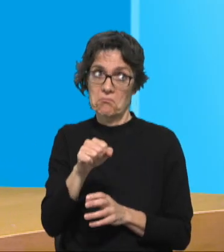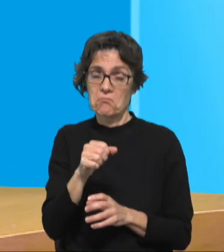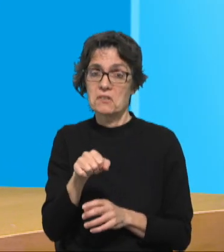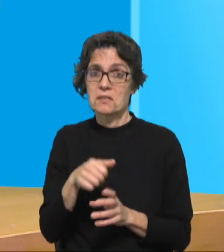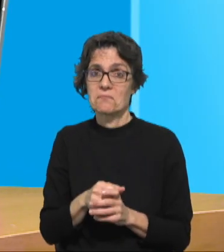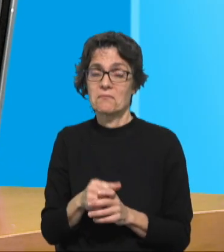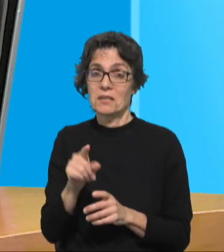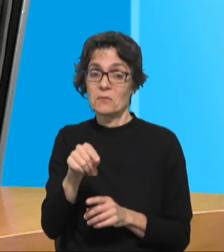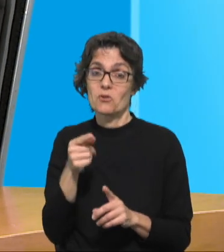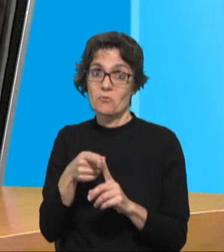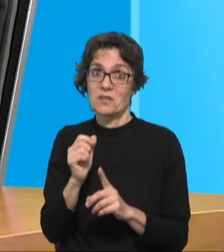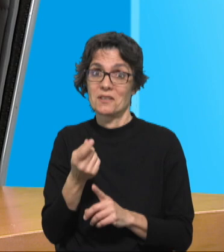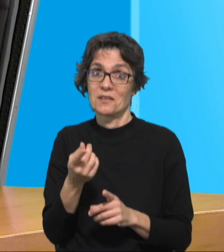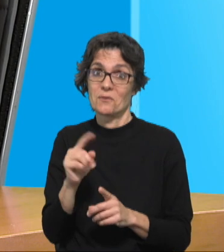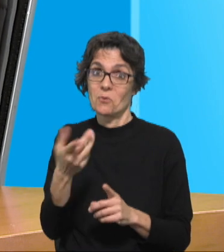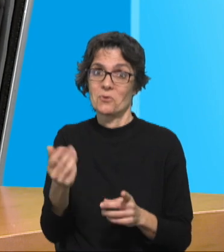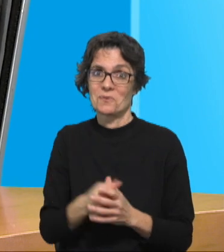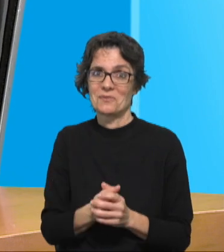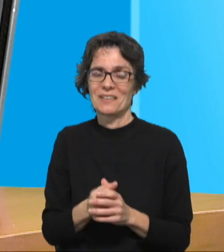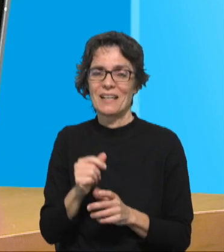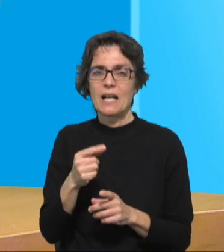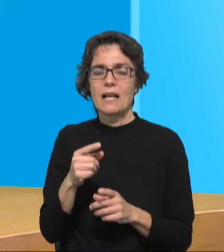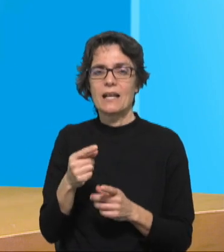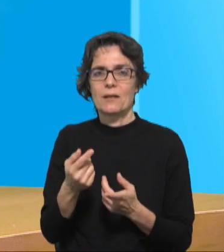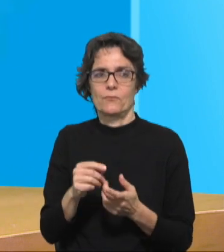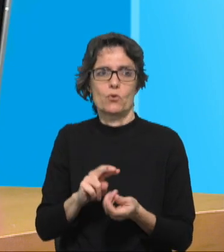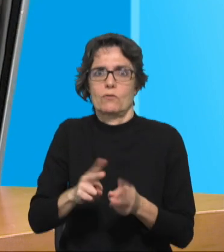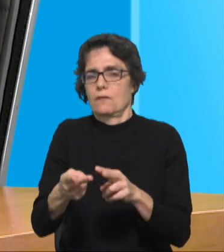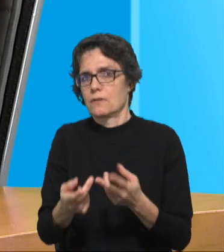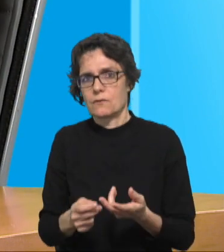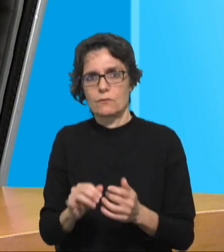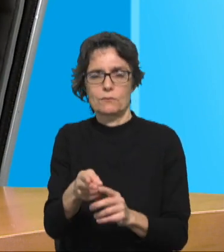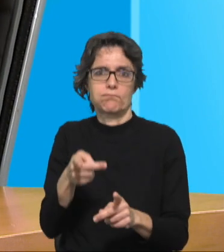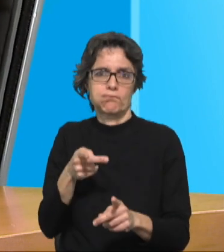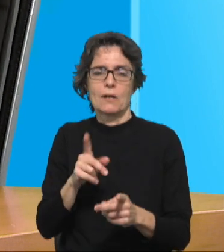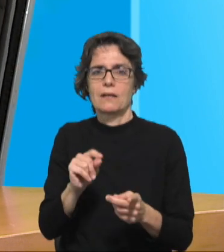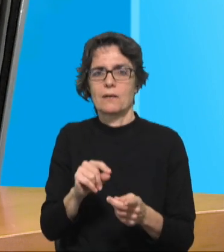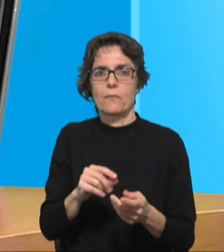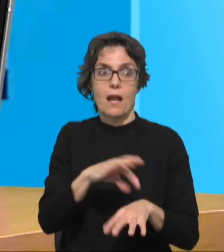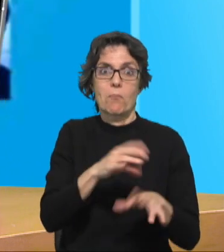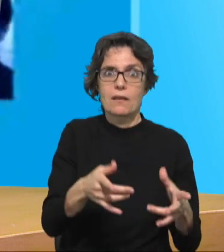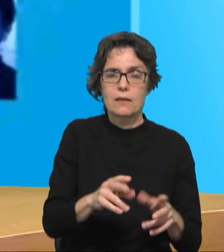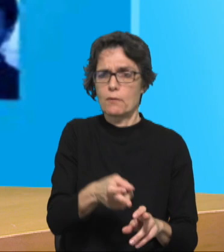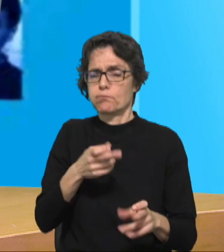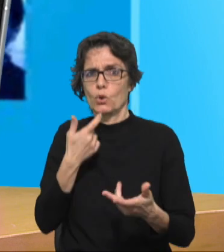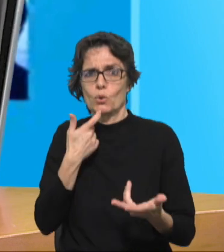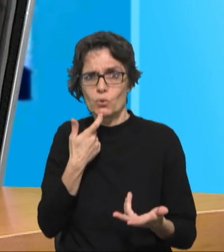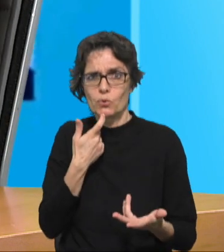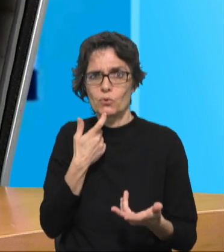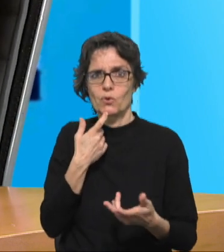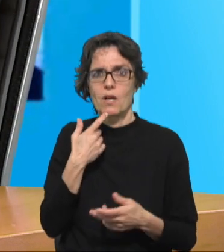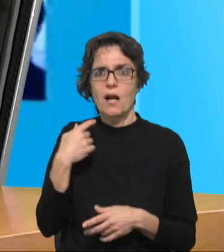Mas esta transformação já está a ser tão acelerada e a pandemia ainda acelerou mais, que já as